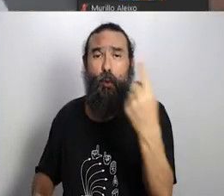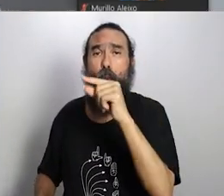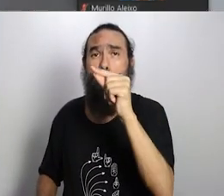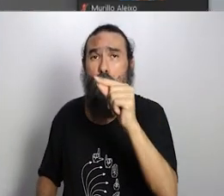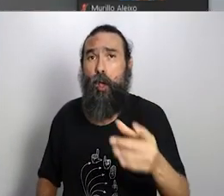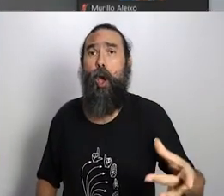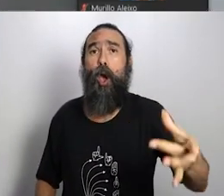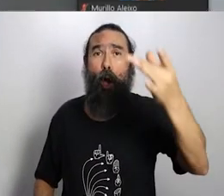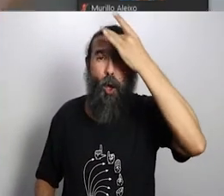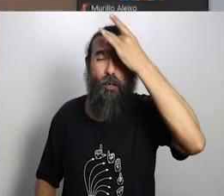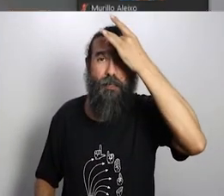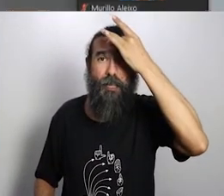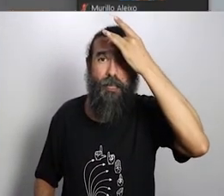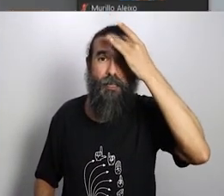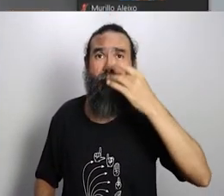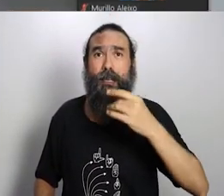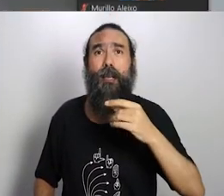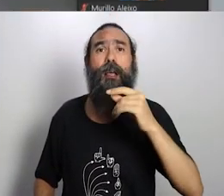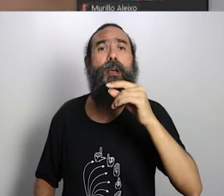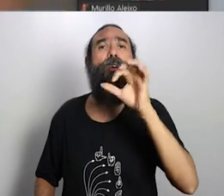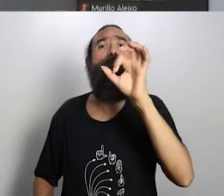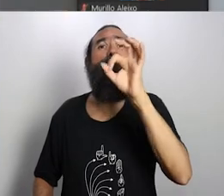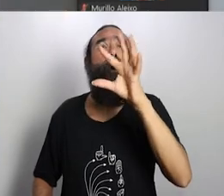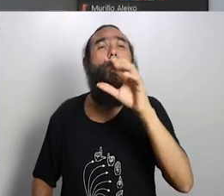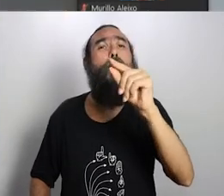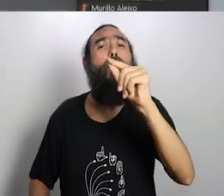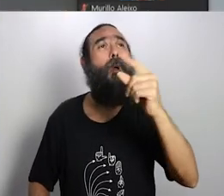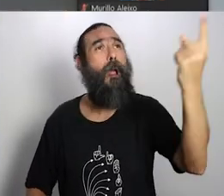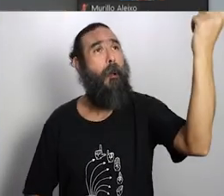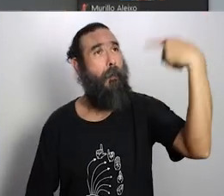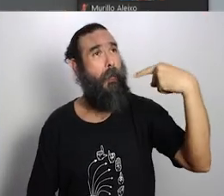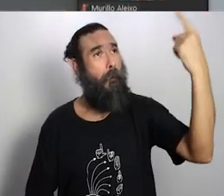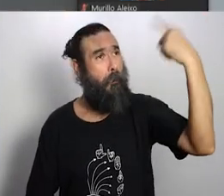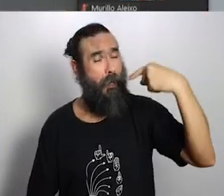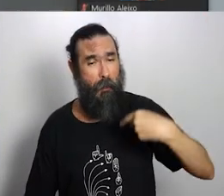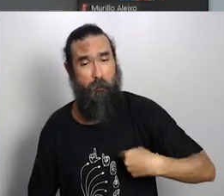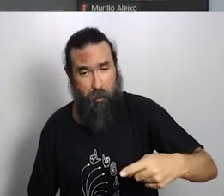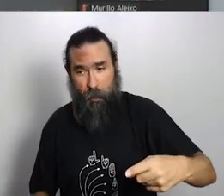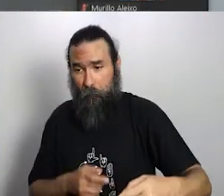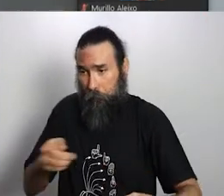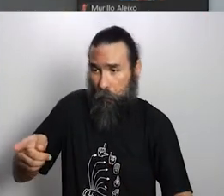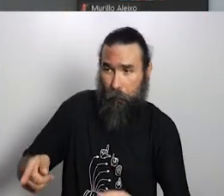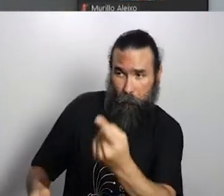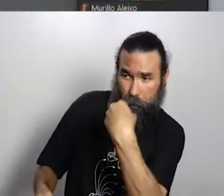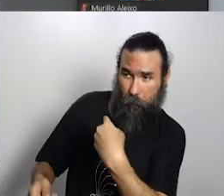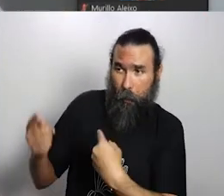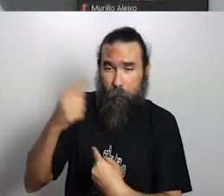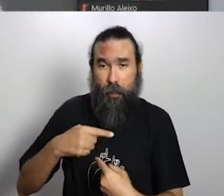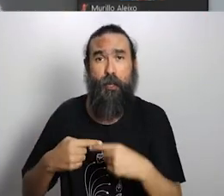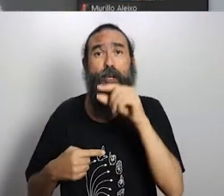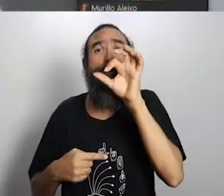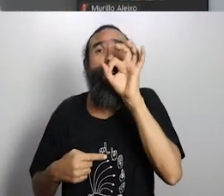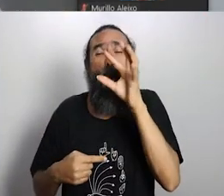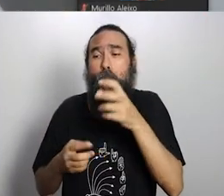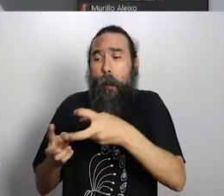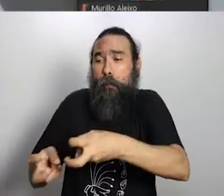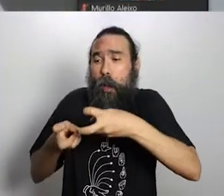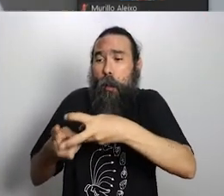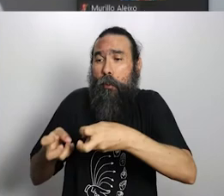alguns produtores acham que é certo ou errado, mas ela tem que ter consciência. Então, quando o Lia recebe o título de doutor honoris